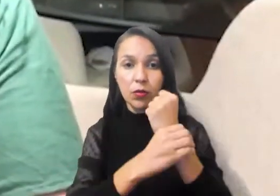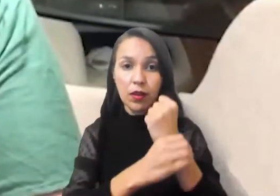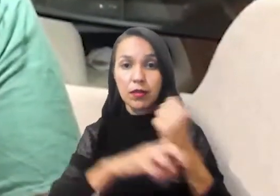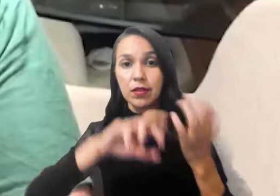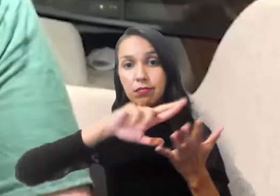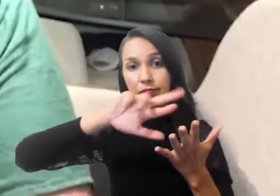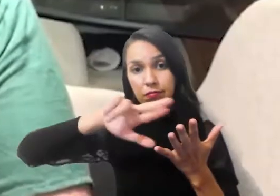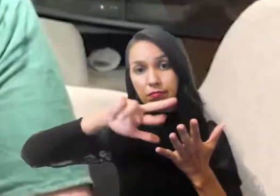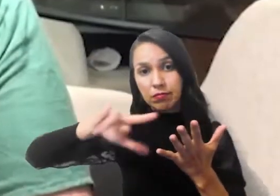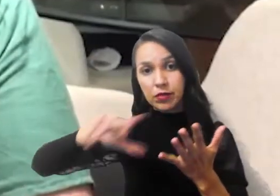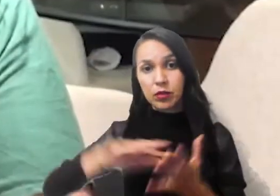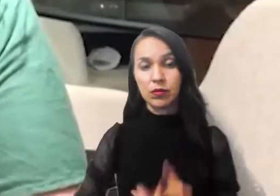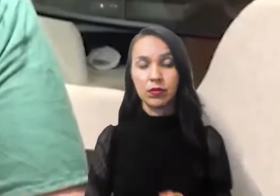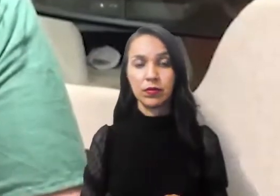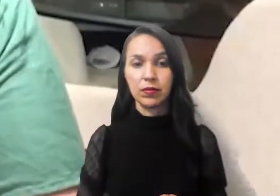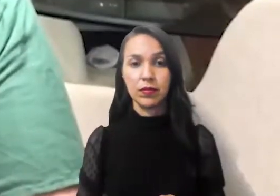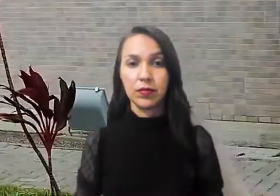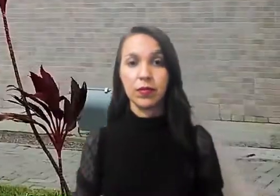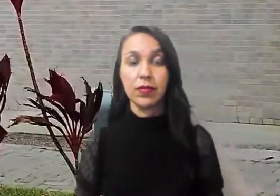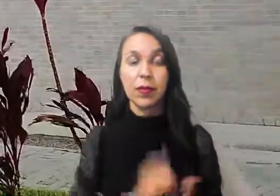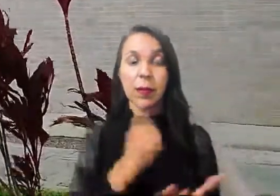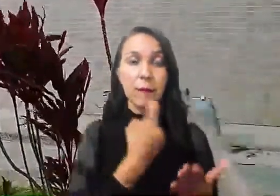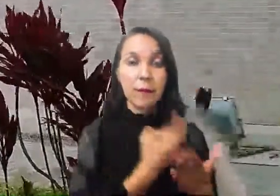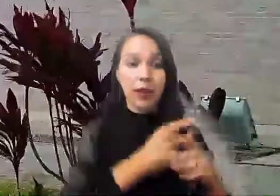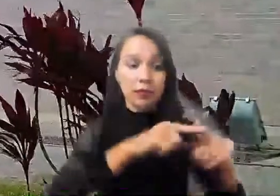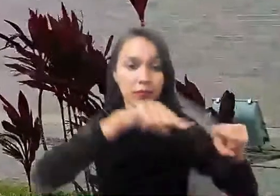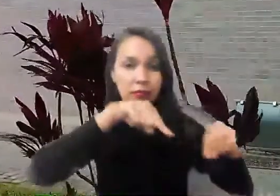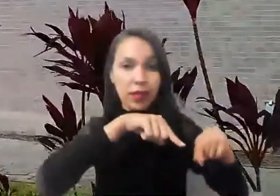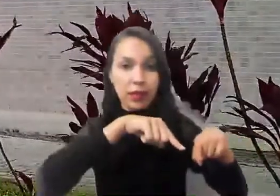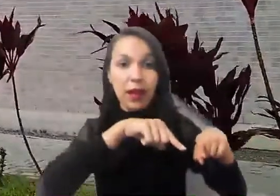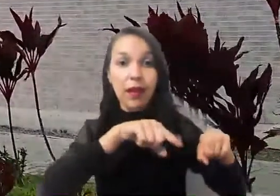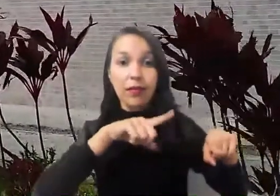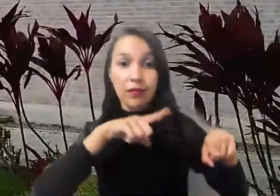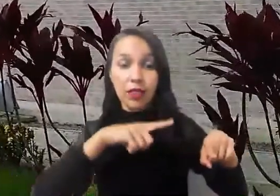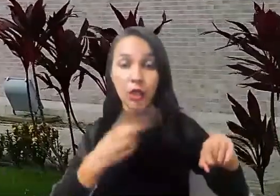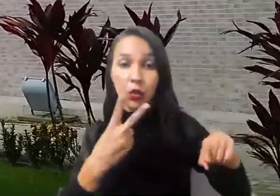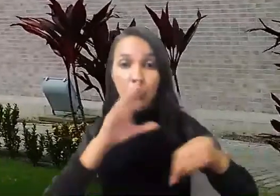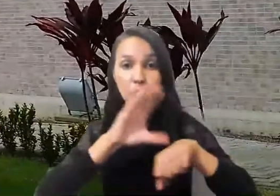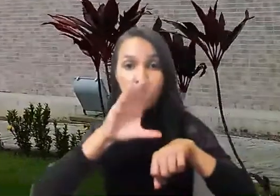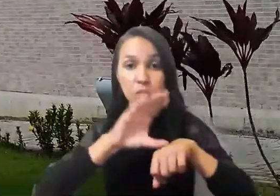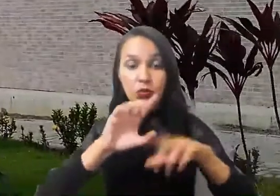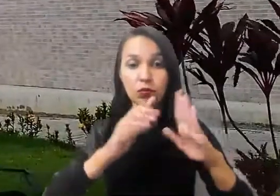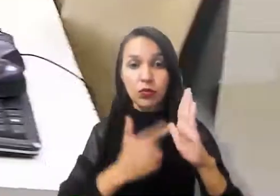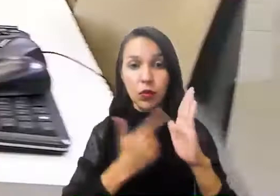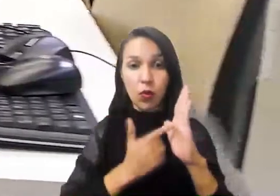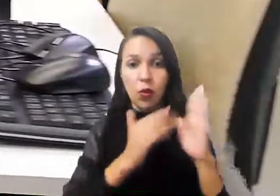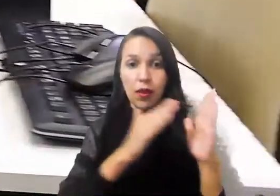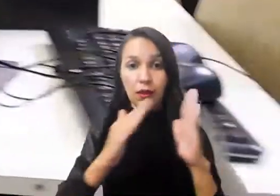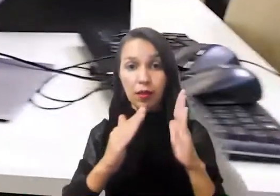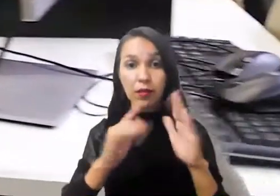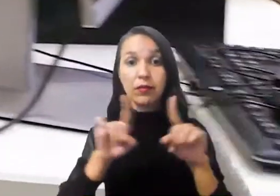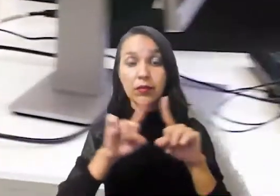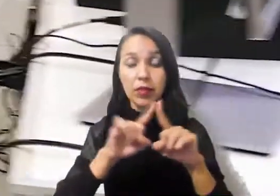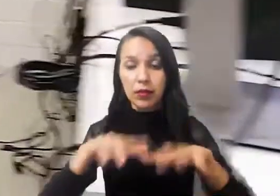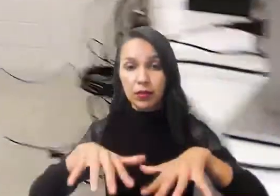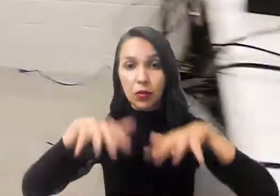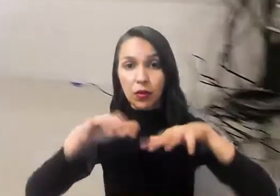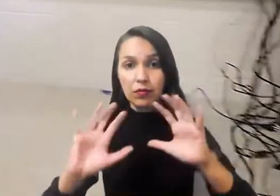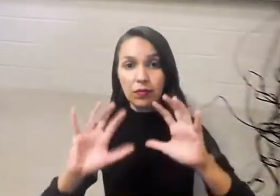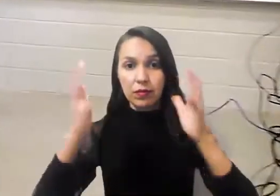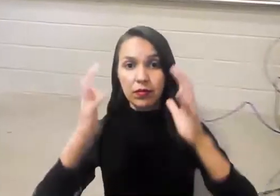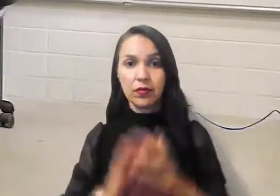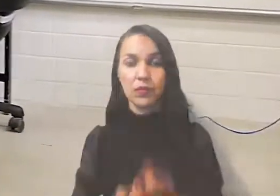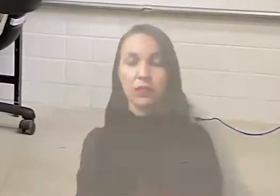sistemas, segurança e desenvolvimento de soluções. Ao lado dos laboratórios, os dois cursos contam com uma biblioteca em comum e também